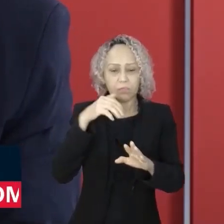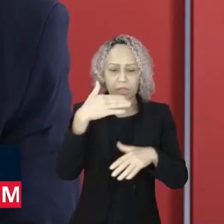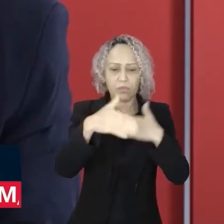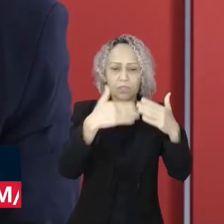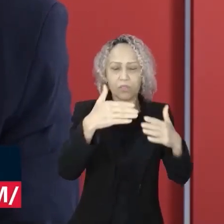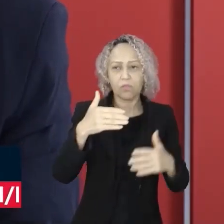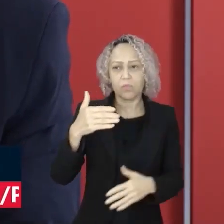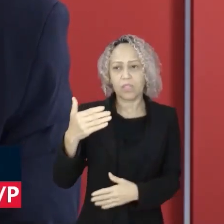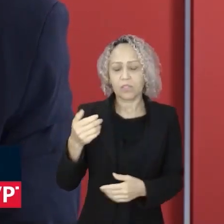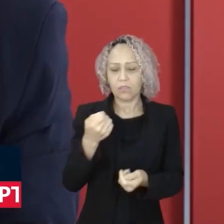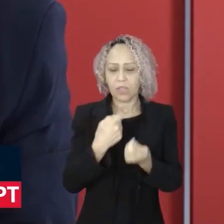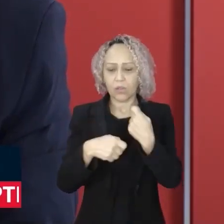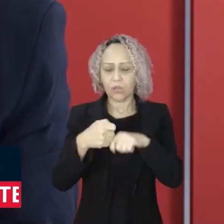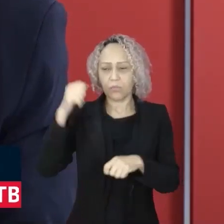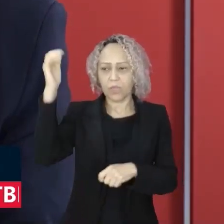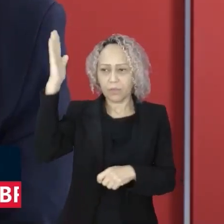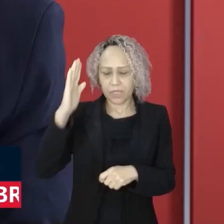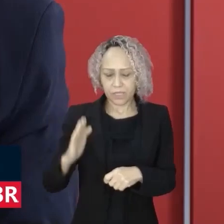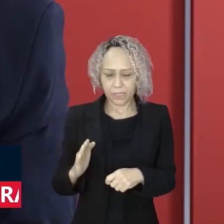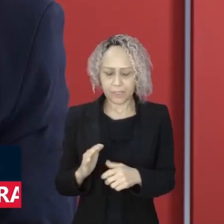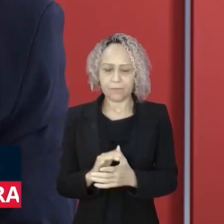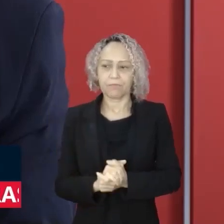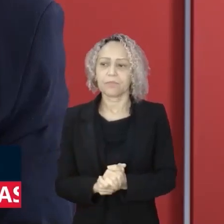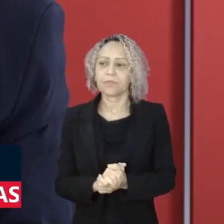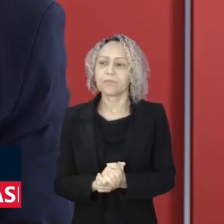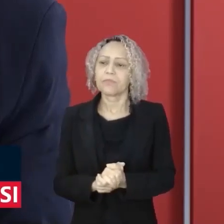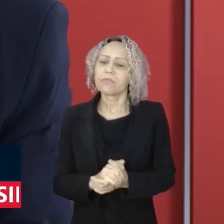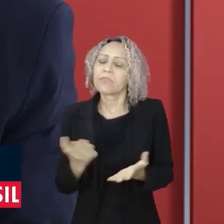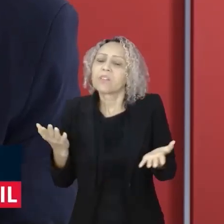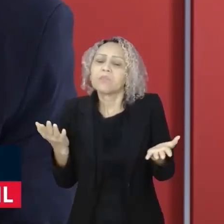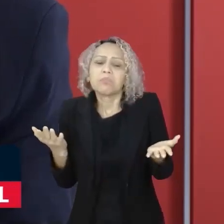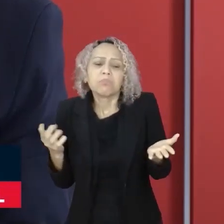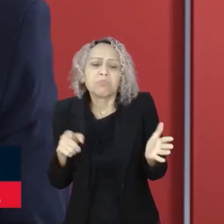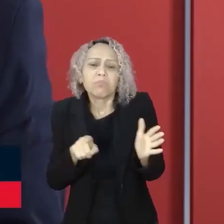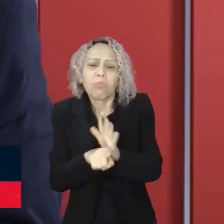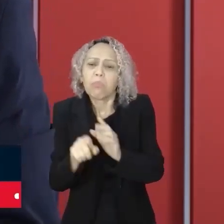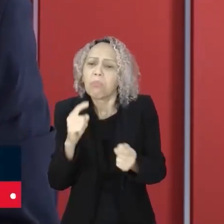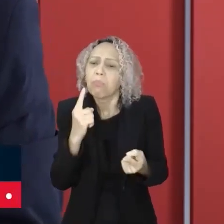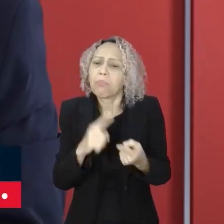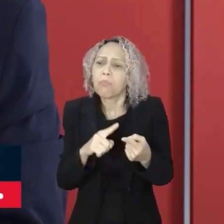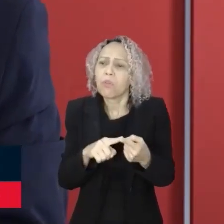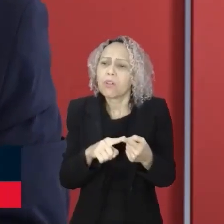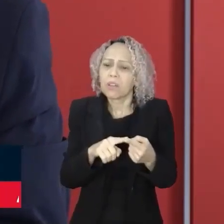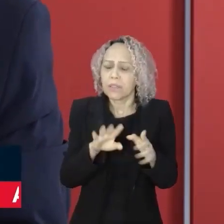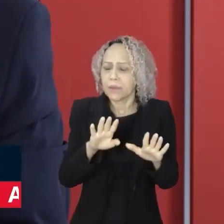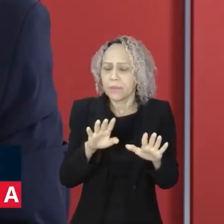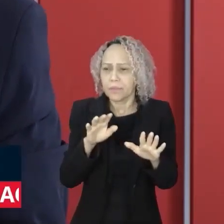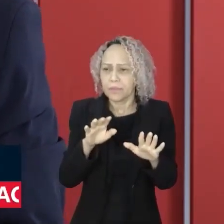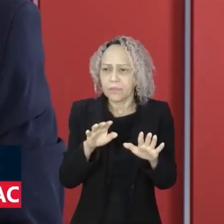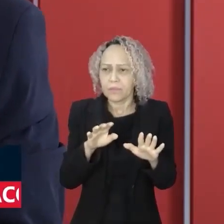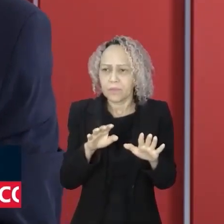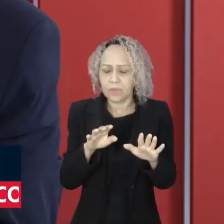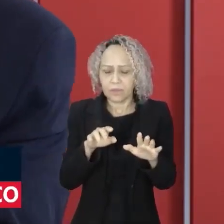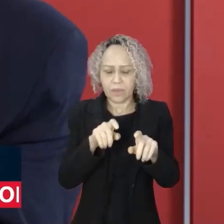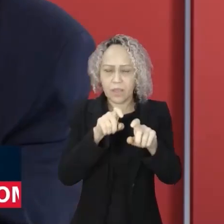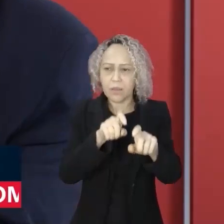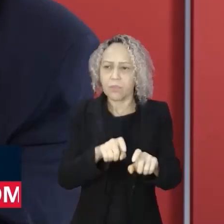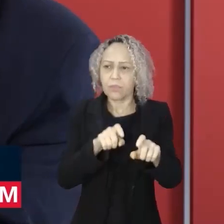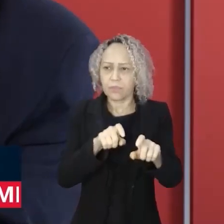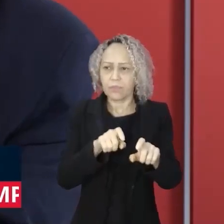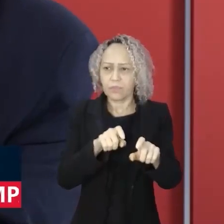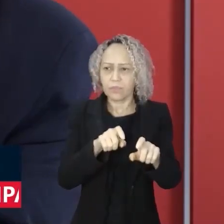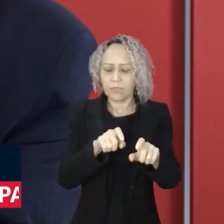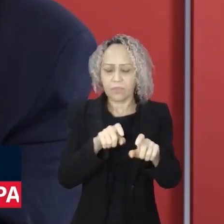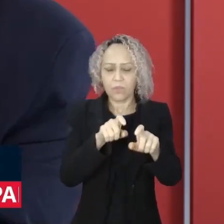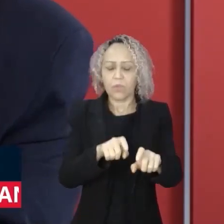brasileira. E eu sempre digo assim, por que a agricultura se chama, nos setores, quando a gente aprende lá na escola, lá atrás, quais são os setores né, é o